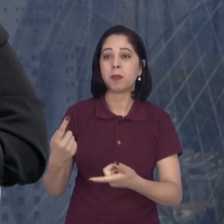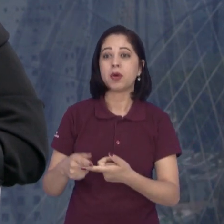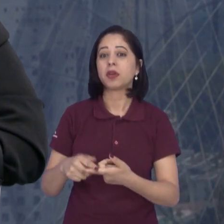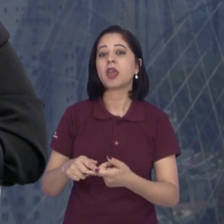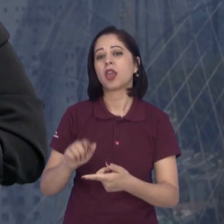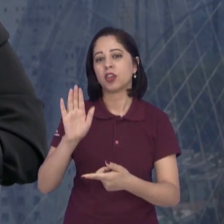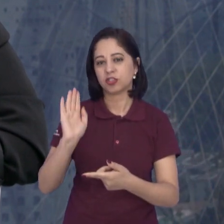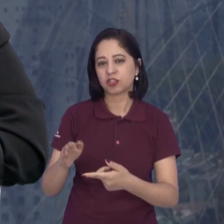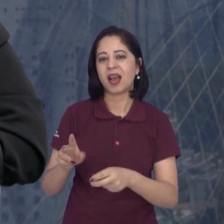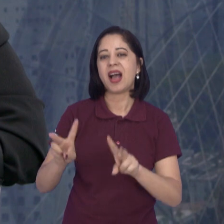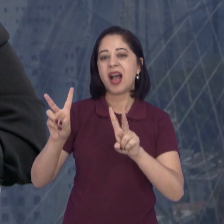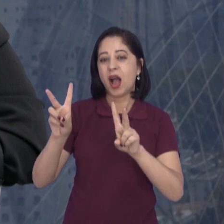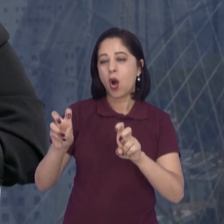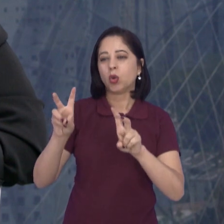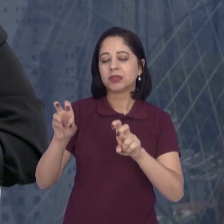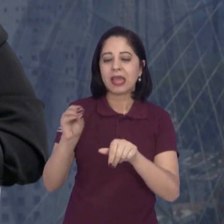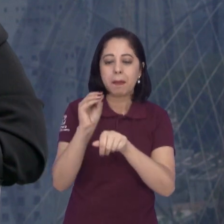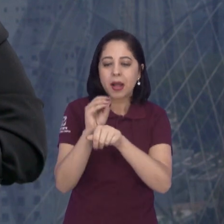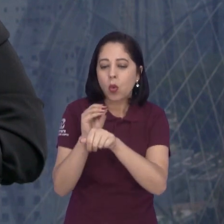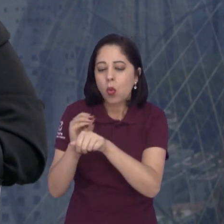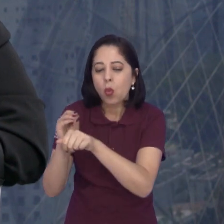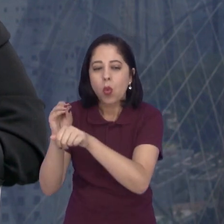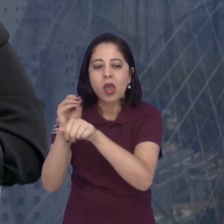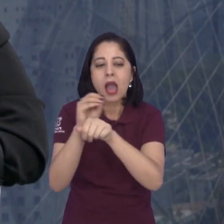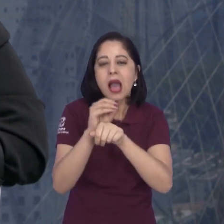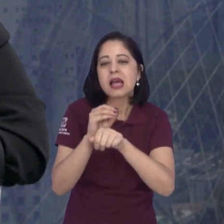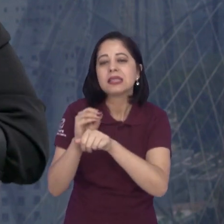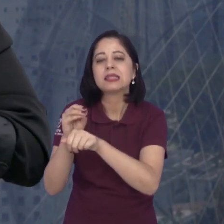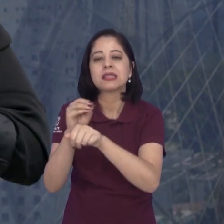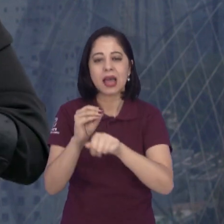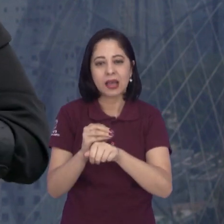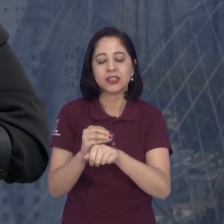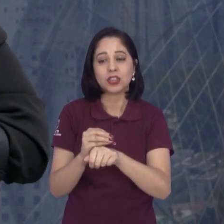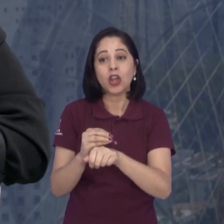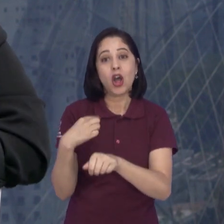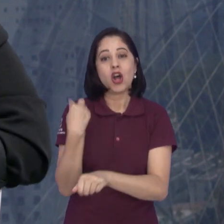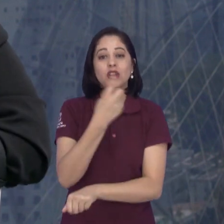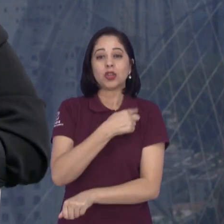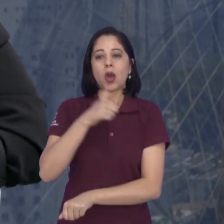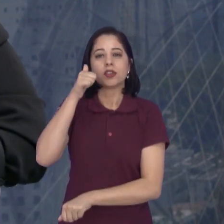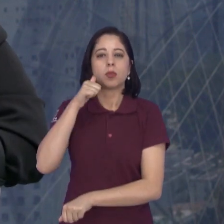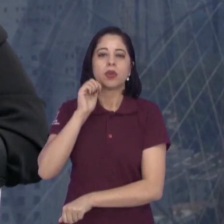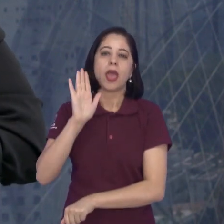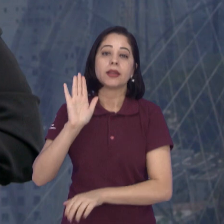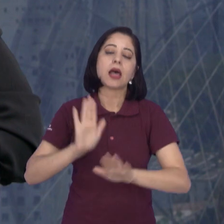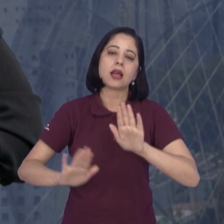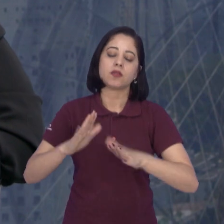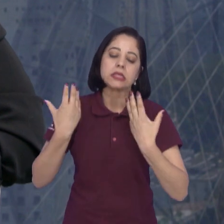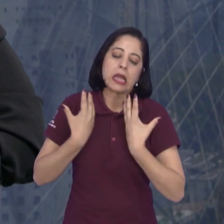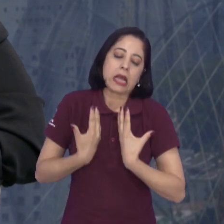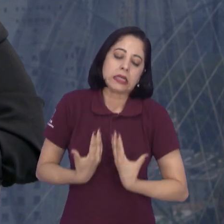aí toda a questão da teoria do cuidado, né? Que é aquilo que deixa nós mulheres assim tão sobrecarregadas,